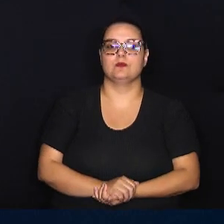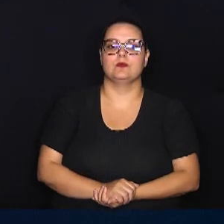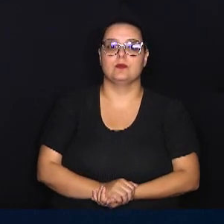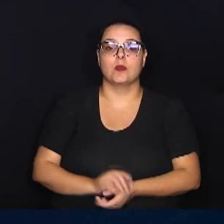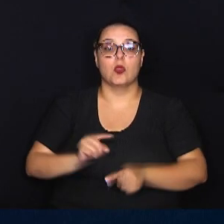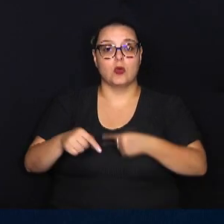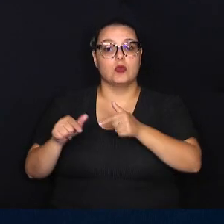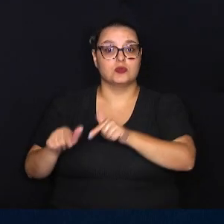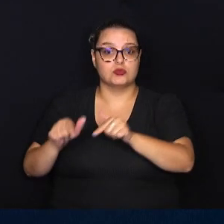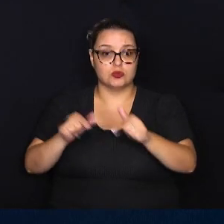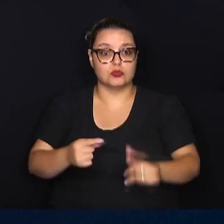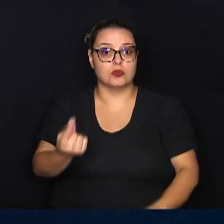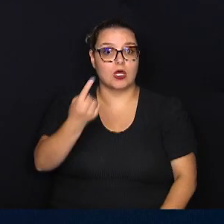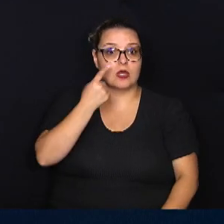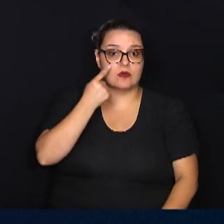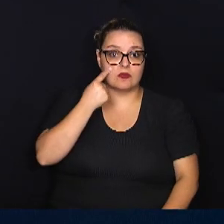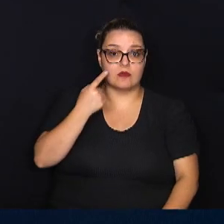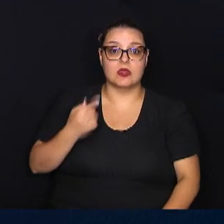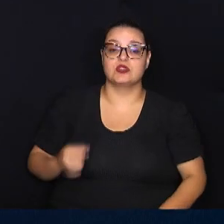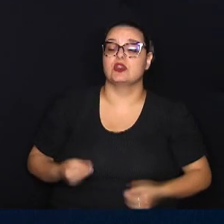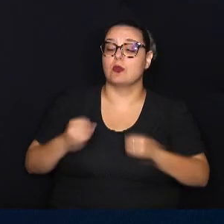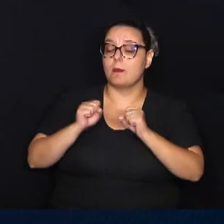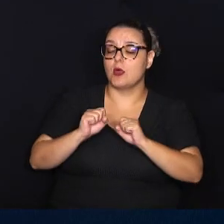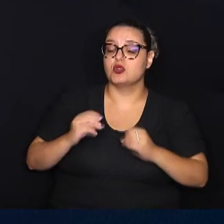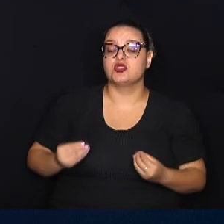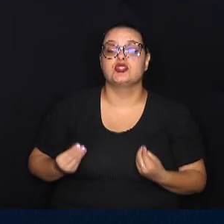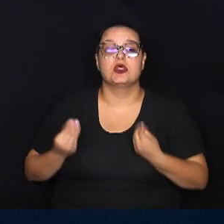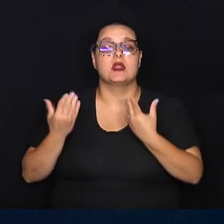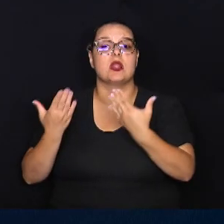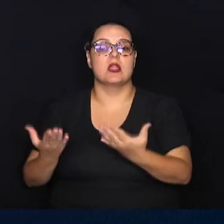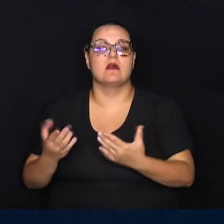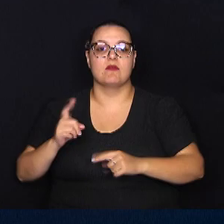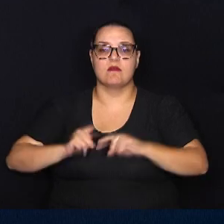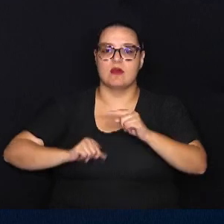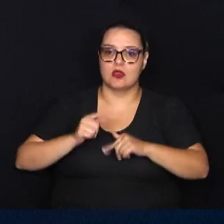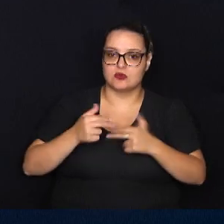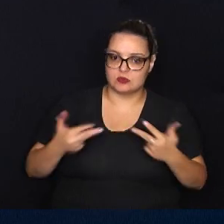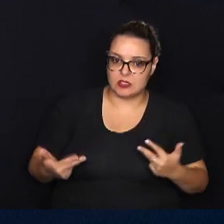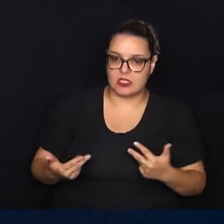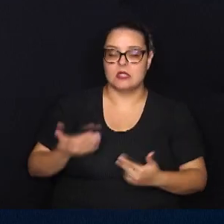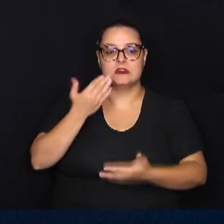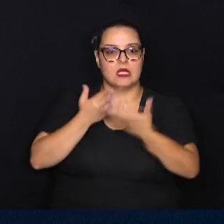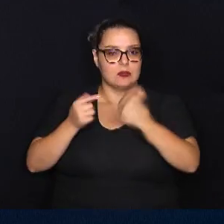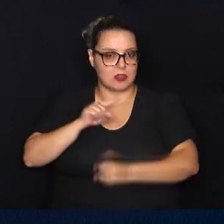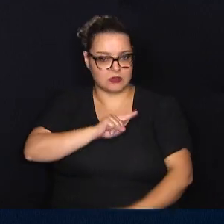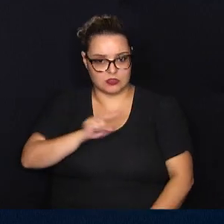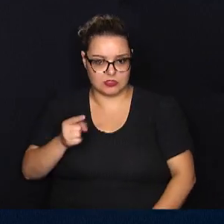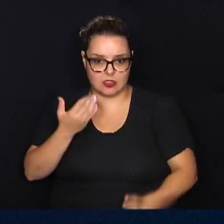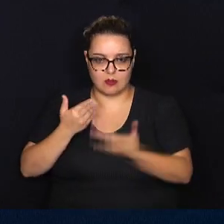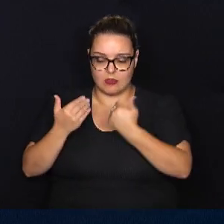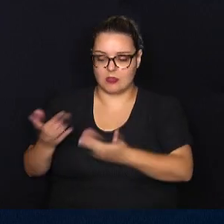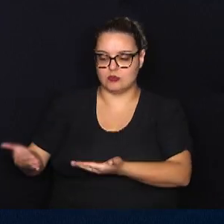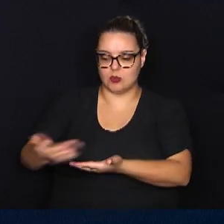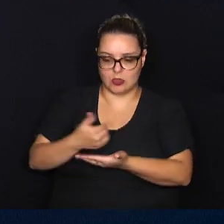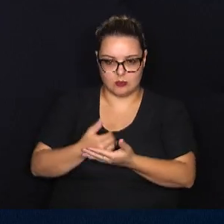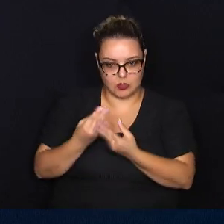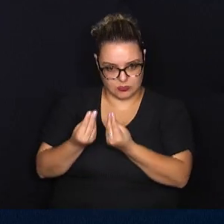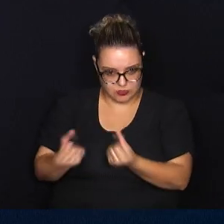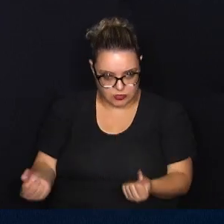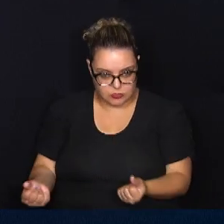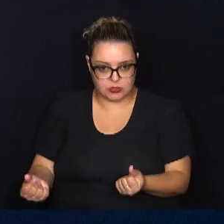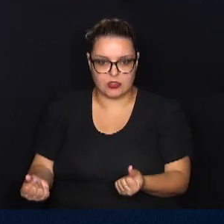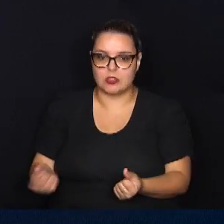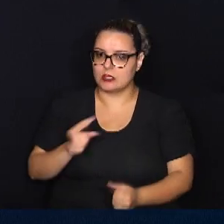de arrecadação são Largo das Andorinhas, Terminal Central, Terminal Ouro Verde, Terminal Campo Grande,